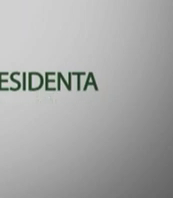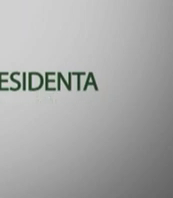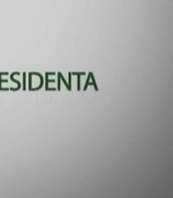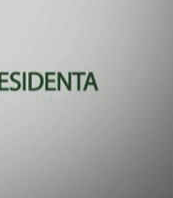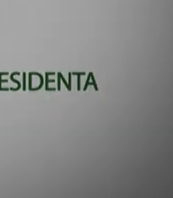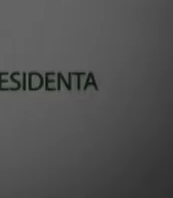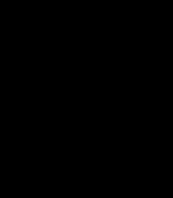n